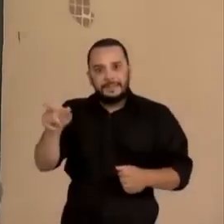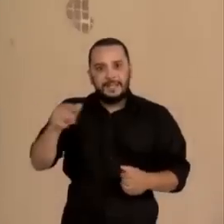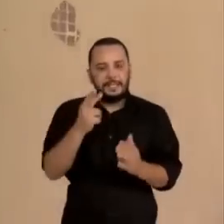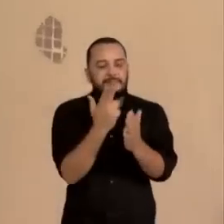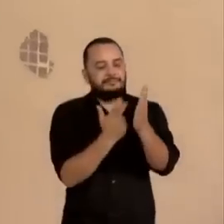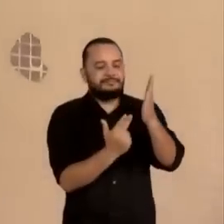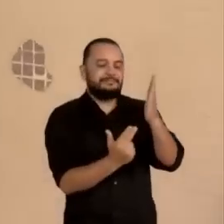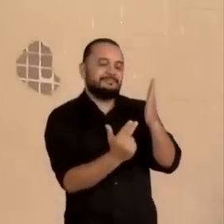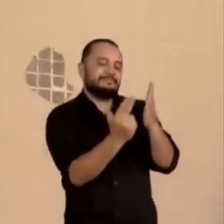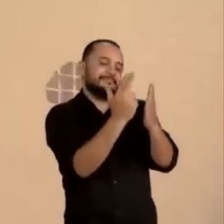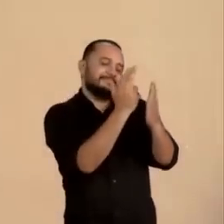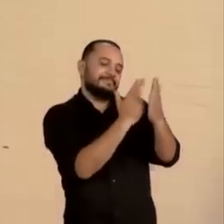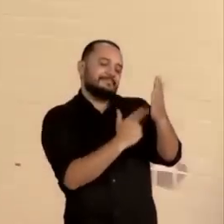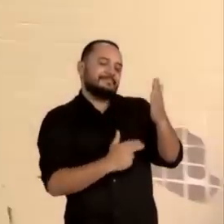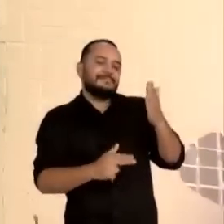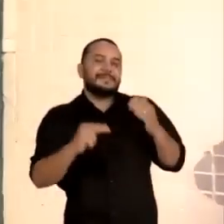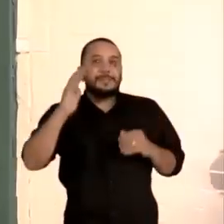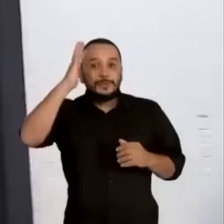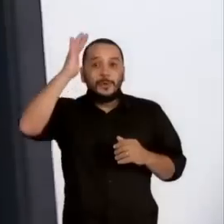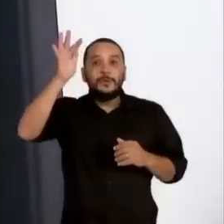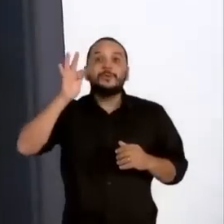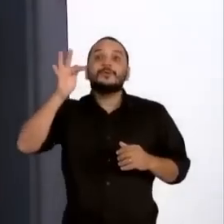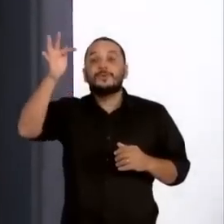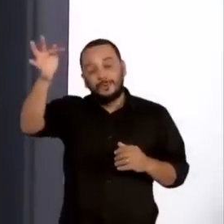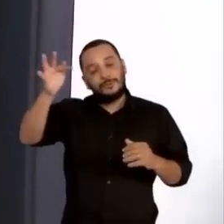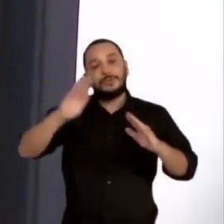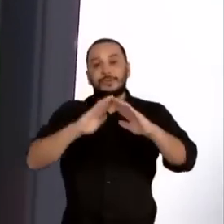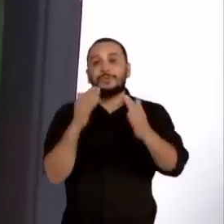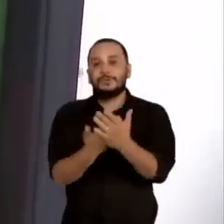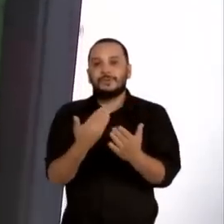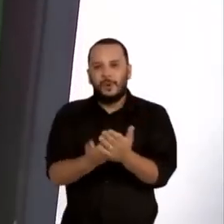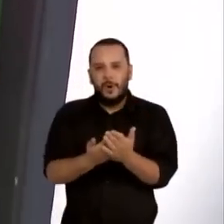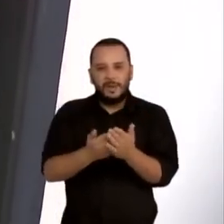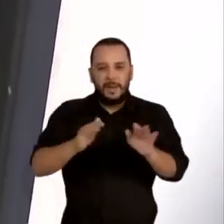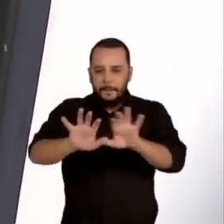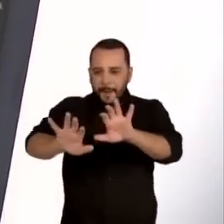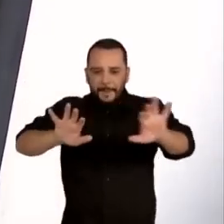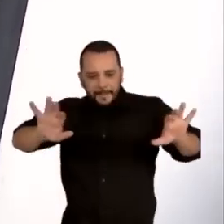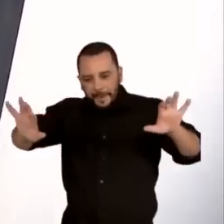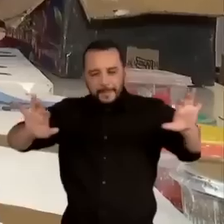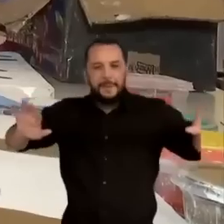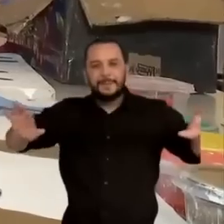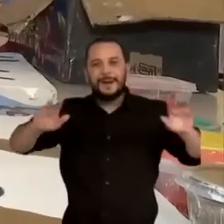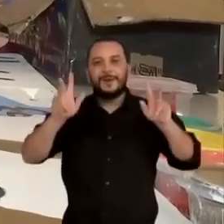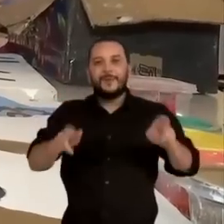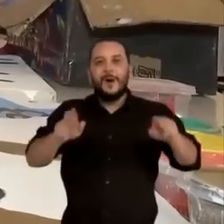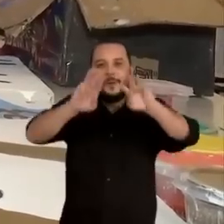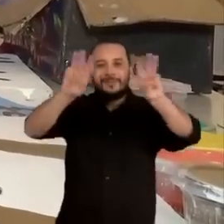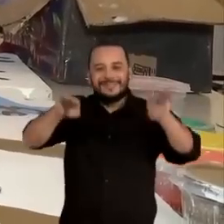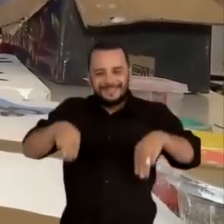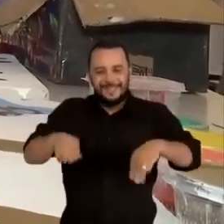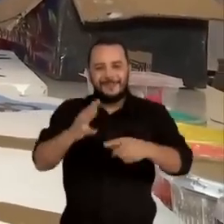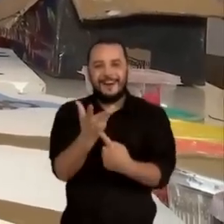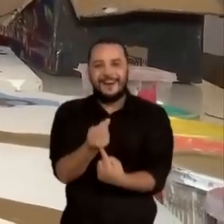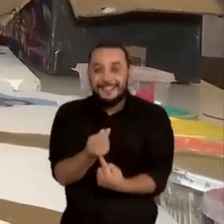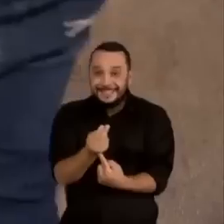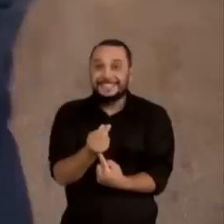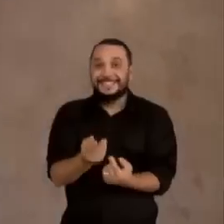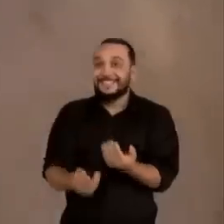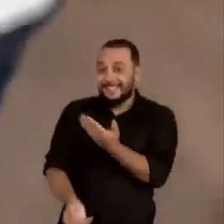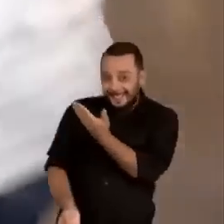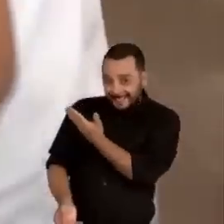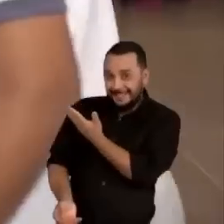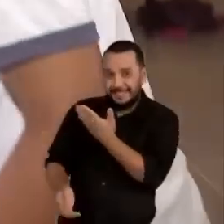O sonho é que um dia a escola inteira se transforme em uma galeria de arte. Se depender desses artistas, a mostra